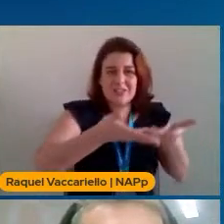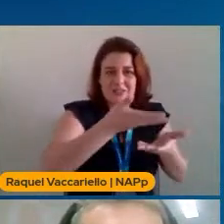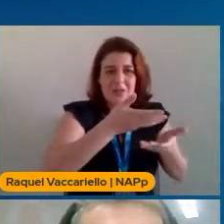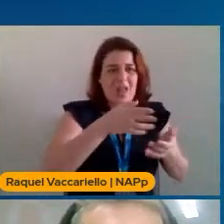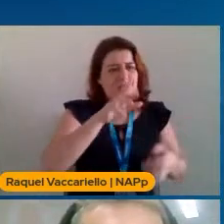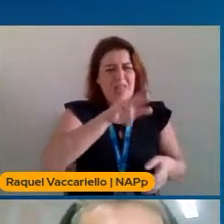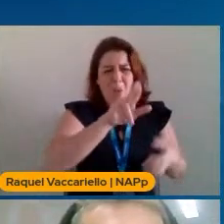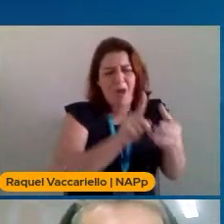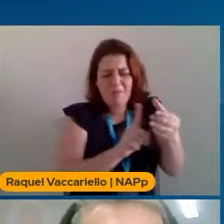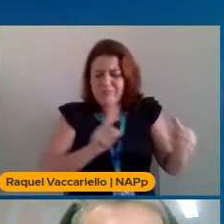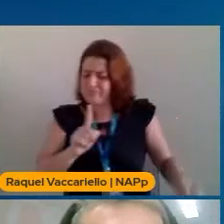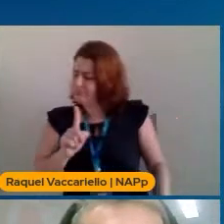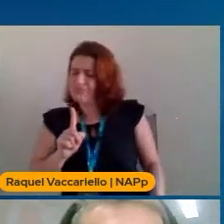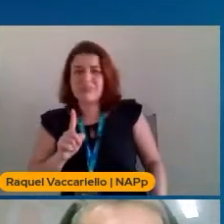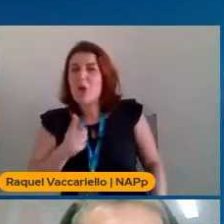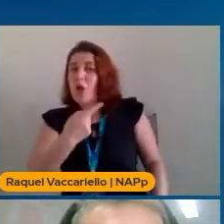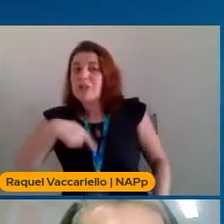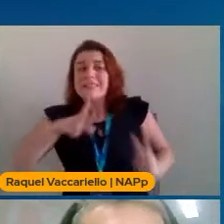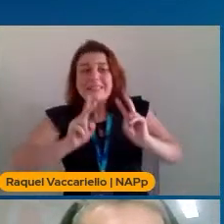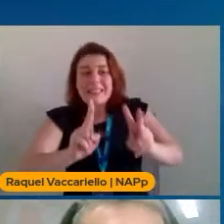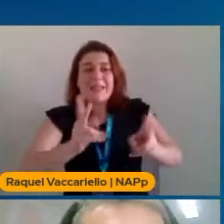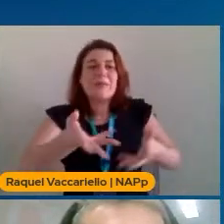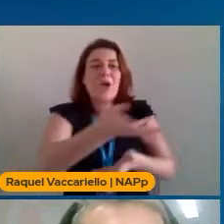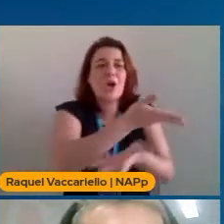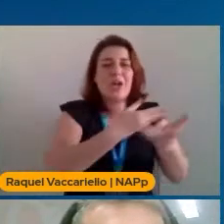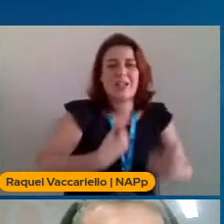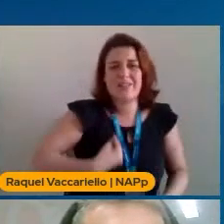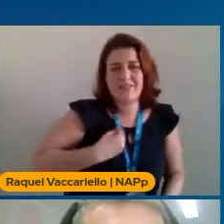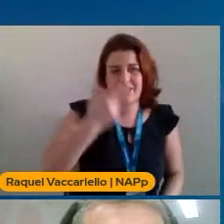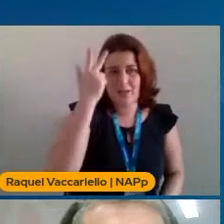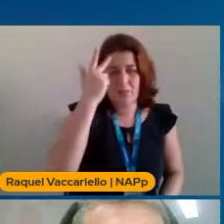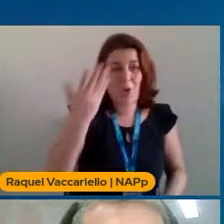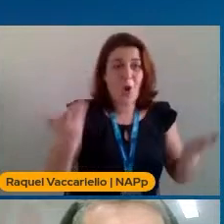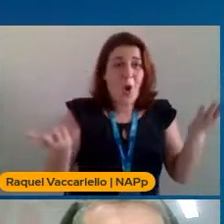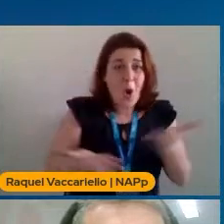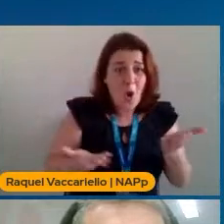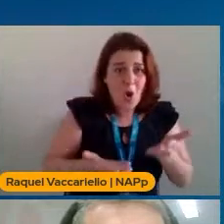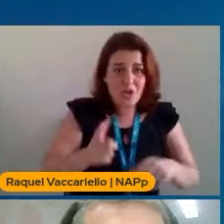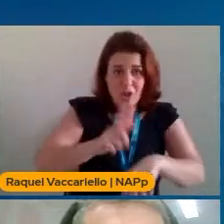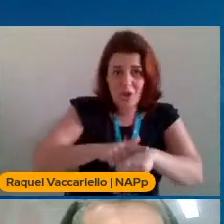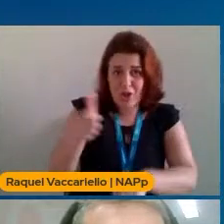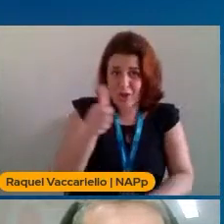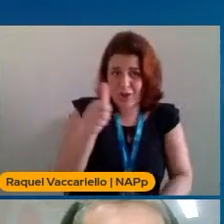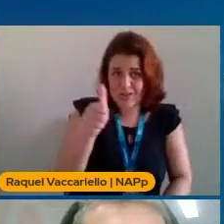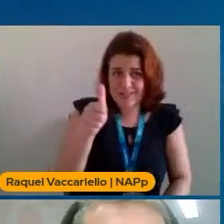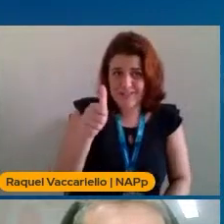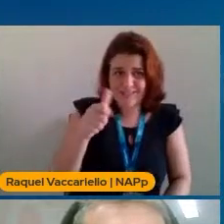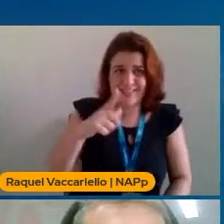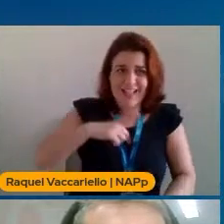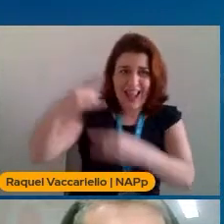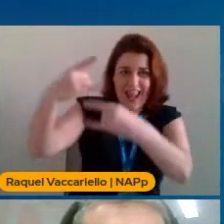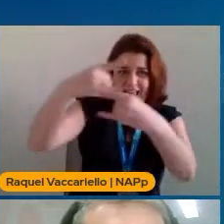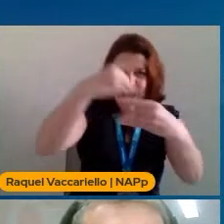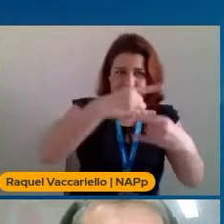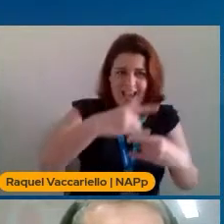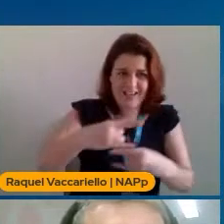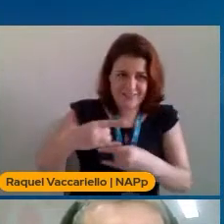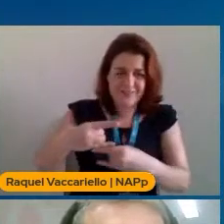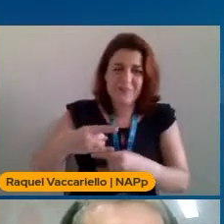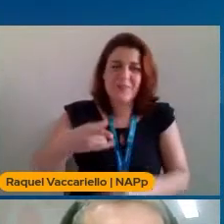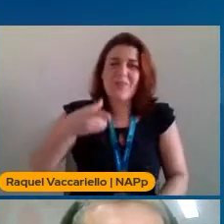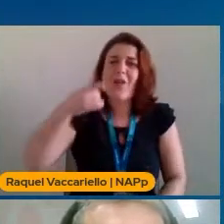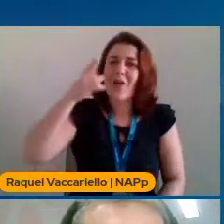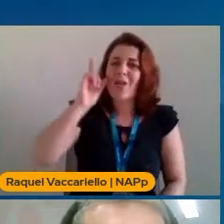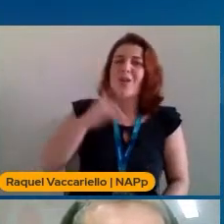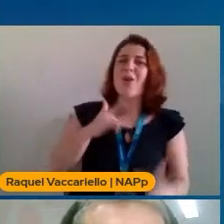né? E aí, assim, eu venho para uma live hoje às 11 horas. Eu conectei com o André ontem, né, através da conexão com a Samires